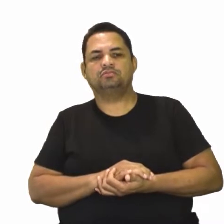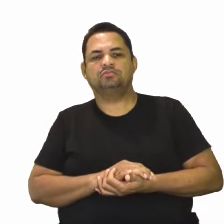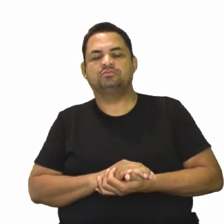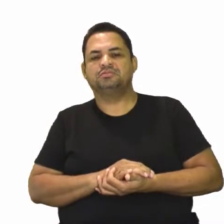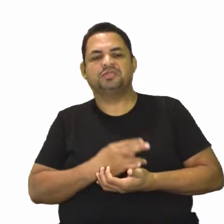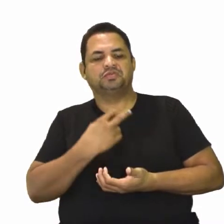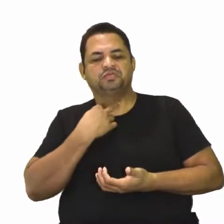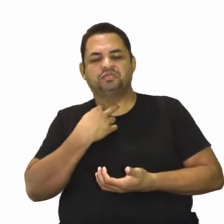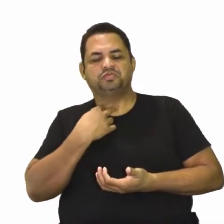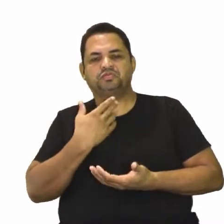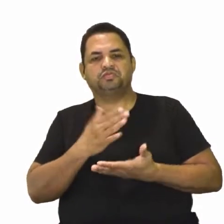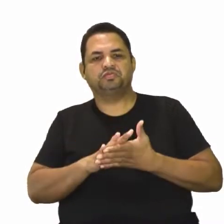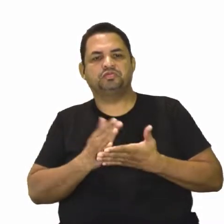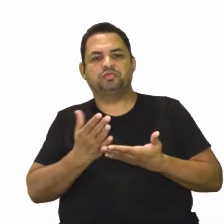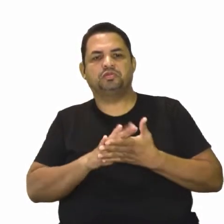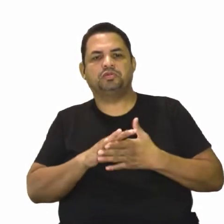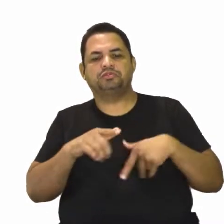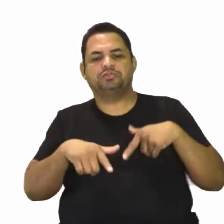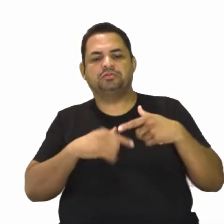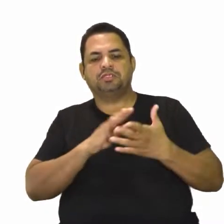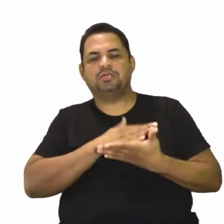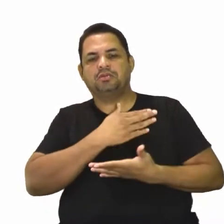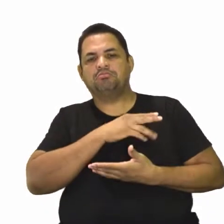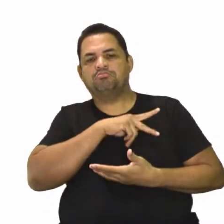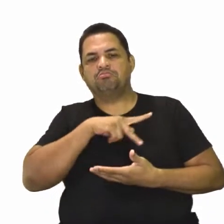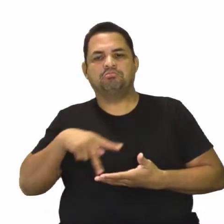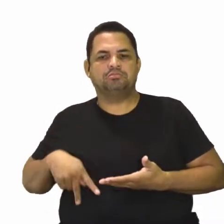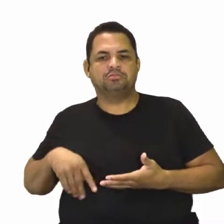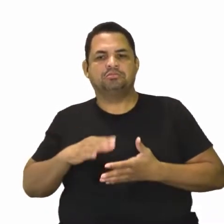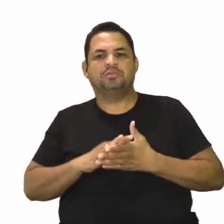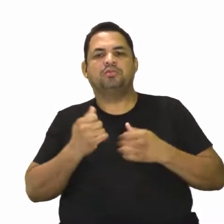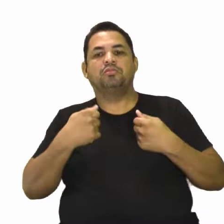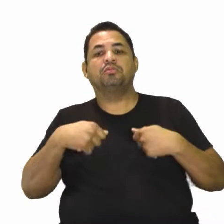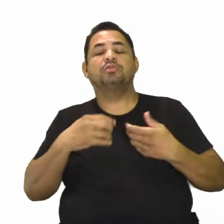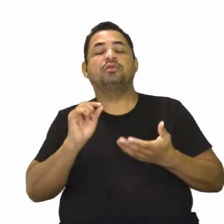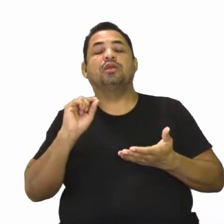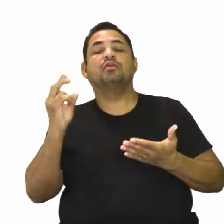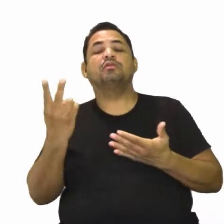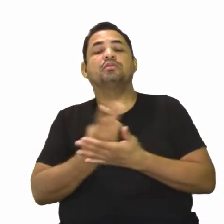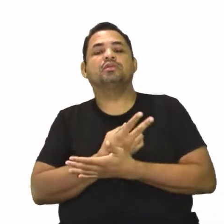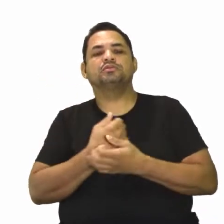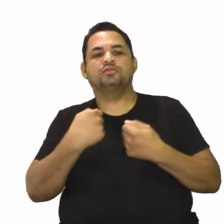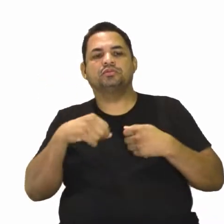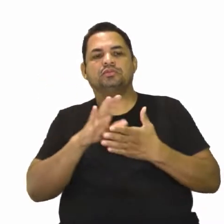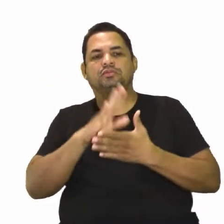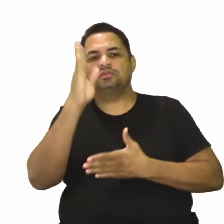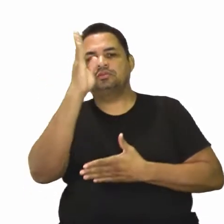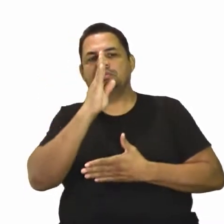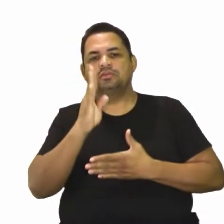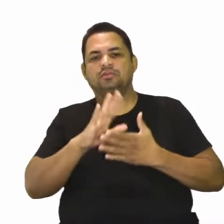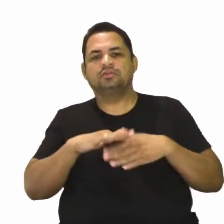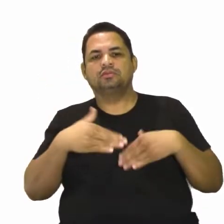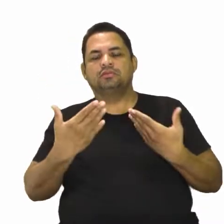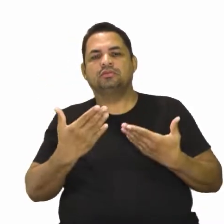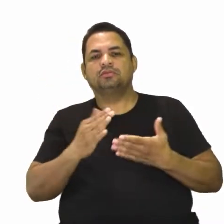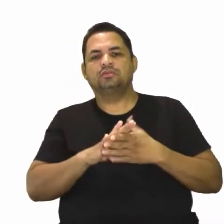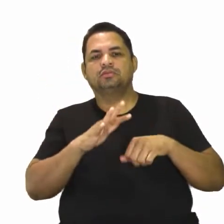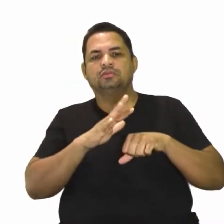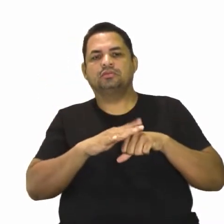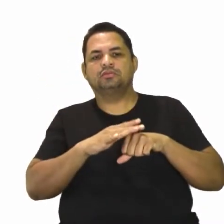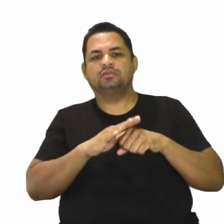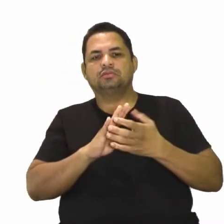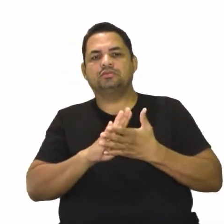gravemente, ficando impedido de exercer o governo, o poder foi. O que acontece com o poder no Brasil após a doença de Costa e